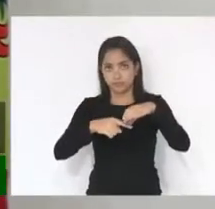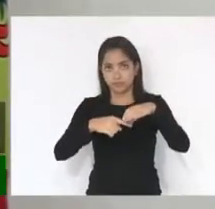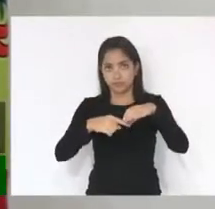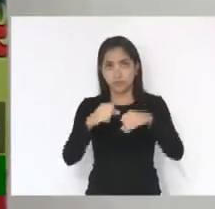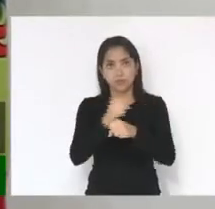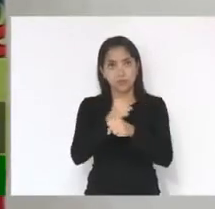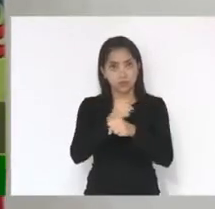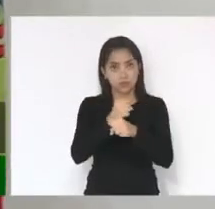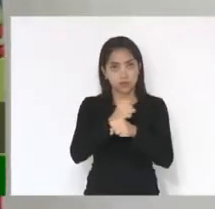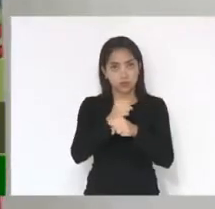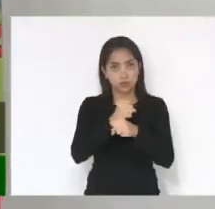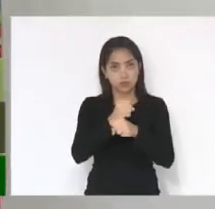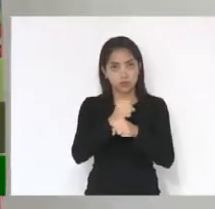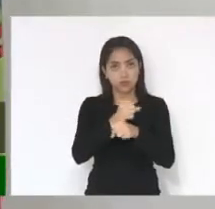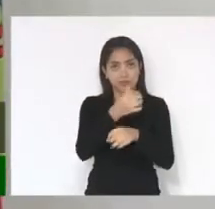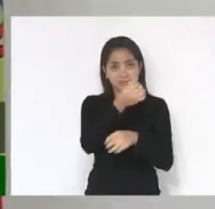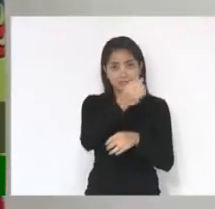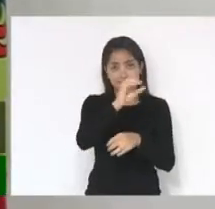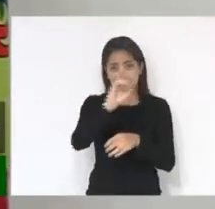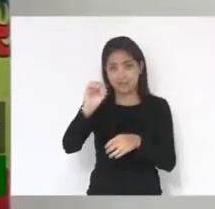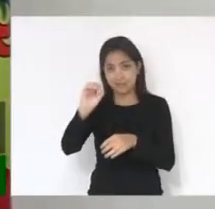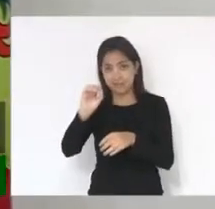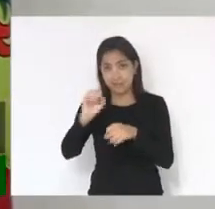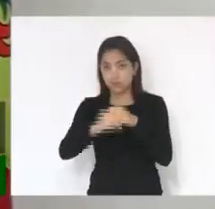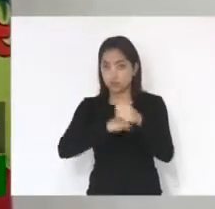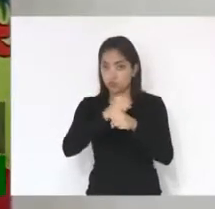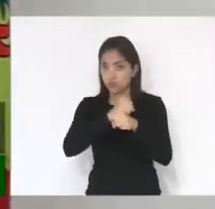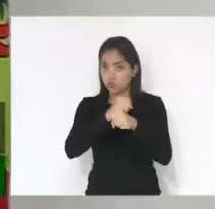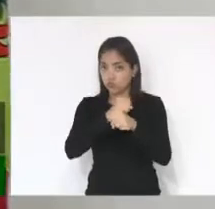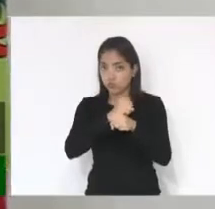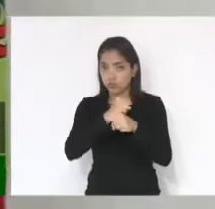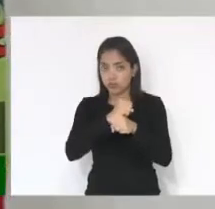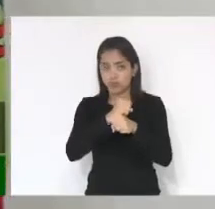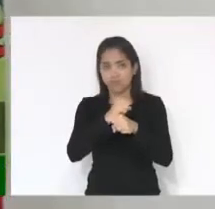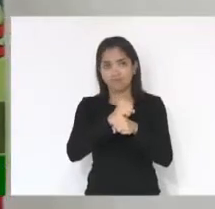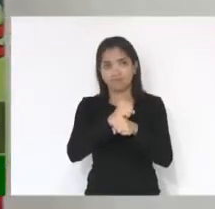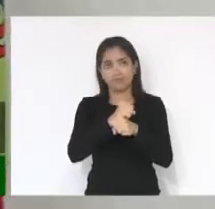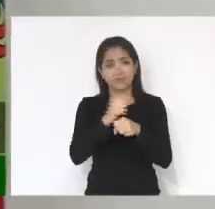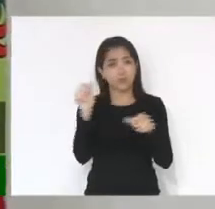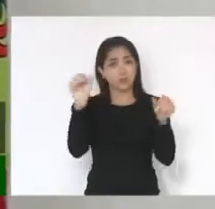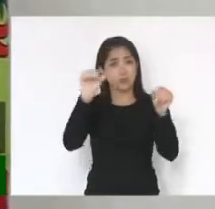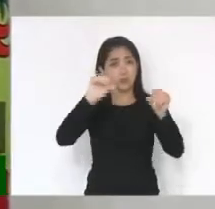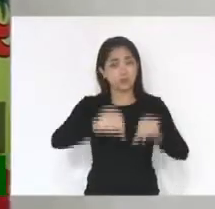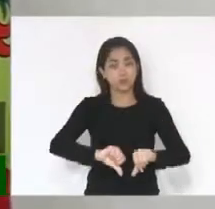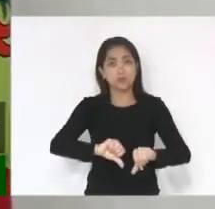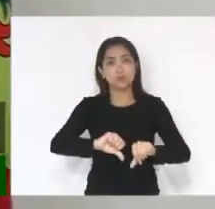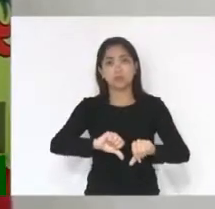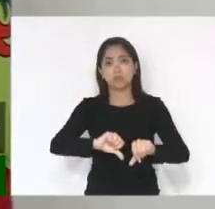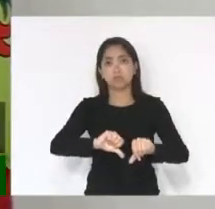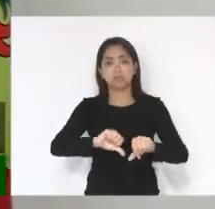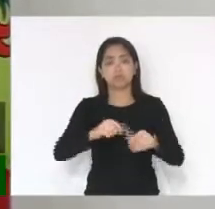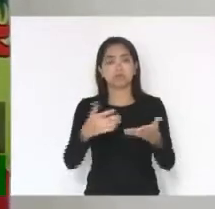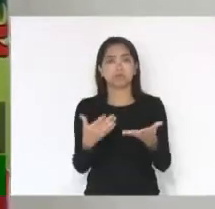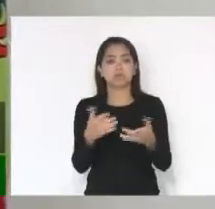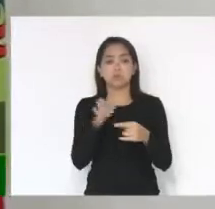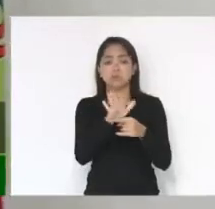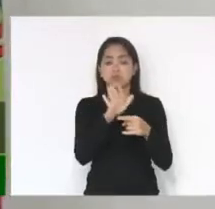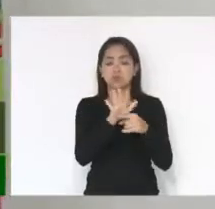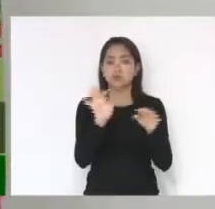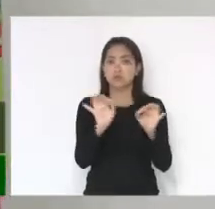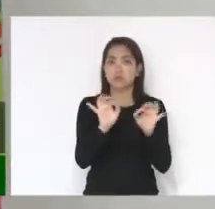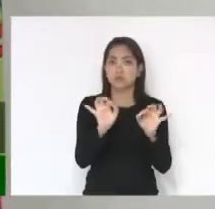no meio ambiente 600 anos. É uma praga para o meio ambiente. Não tem muitas utilidades se